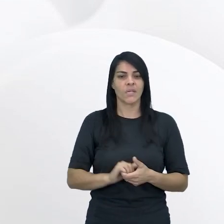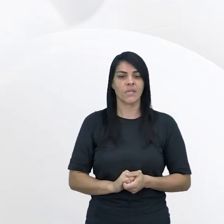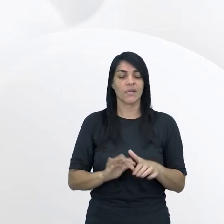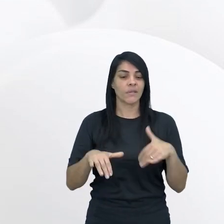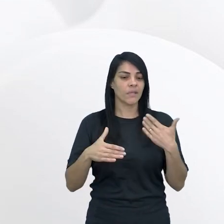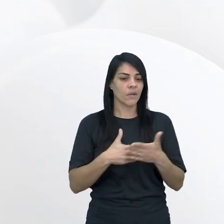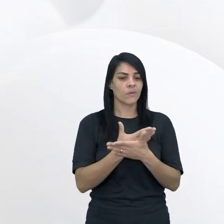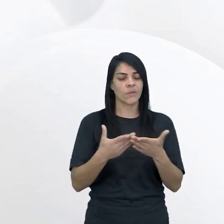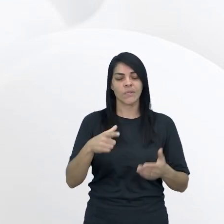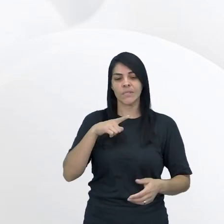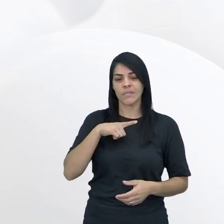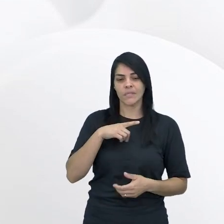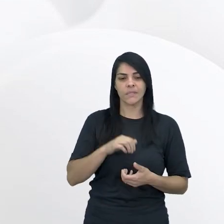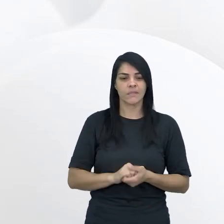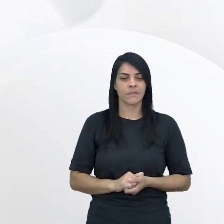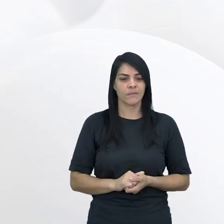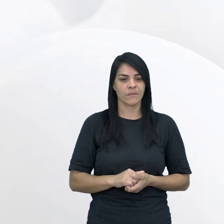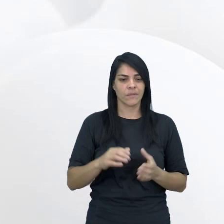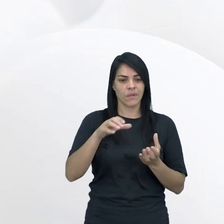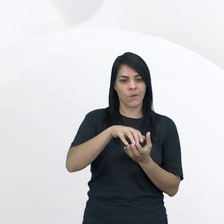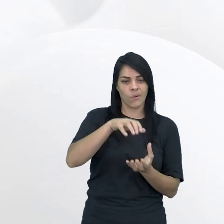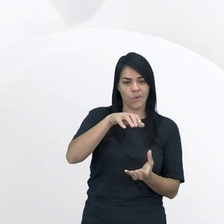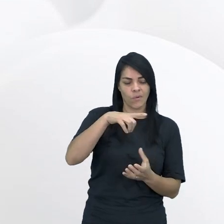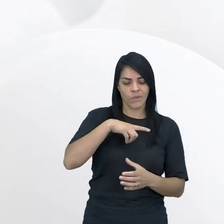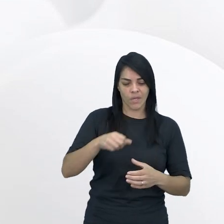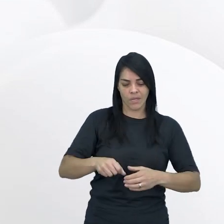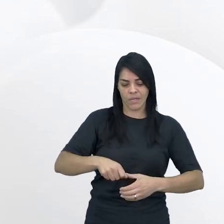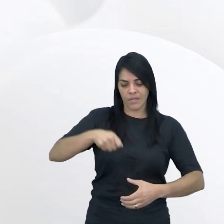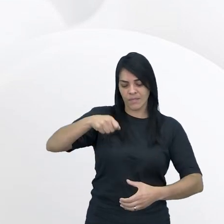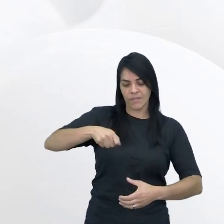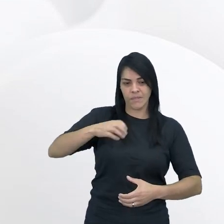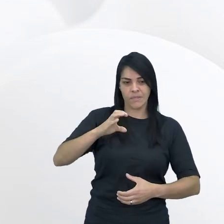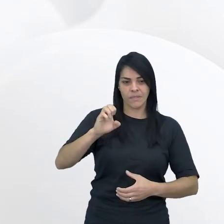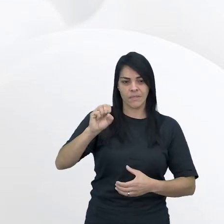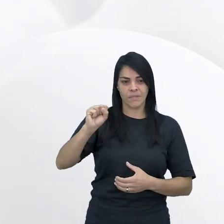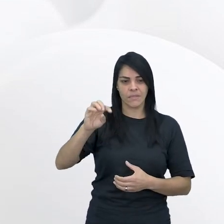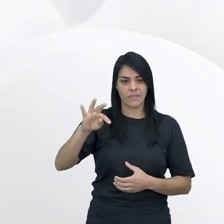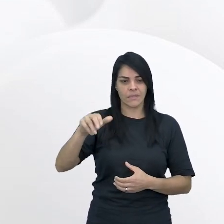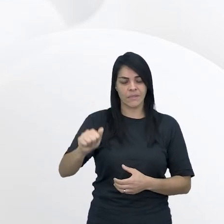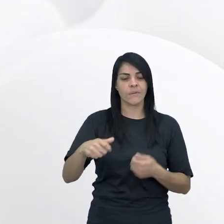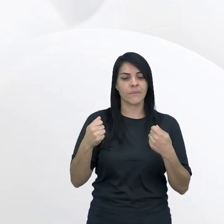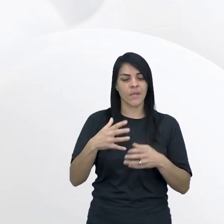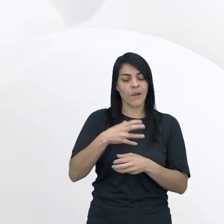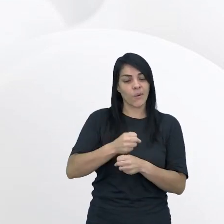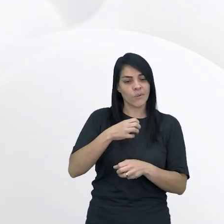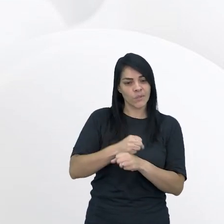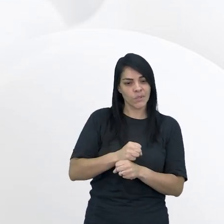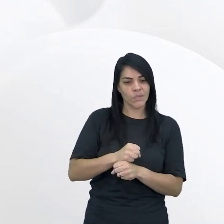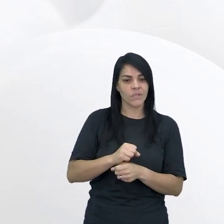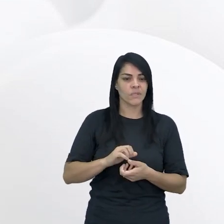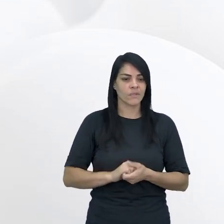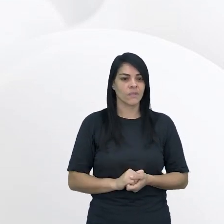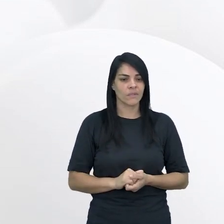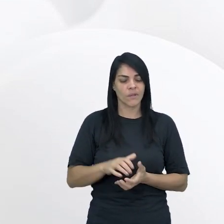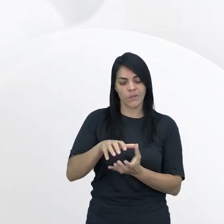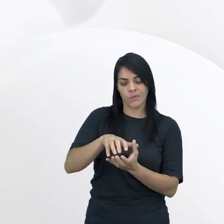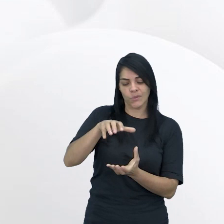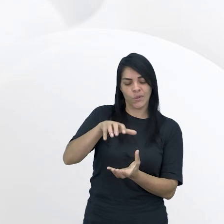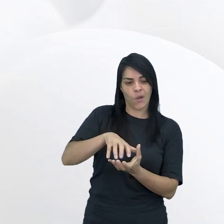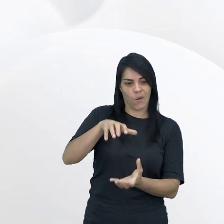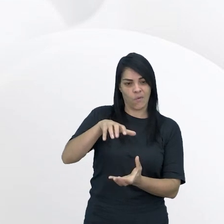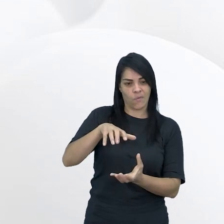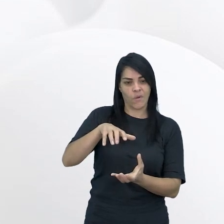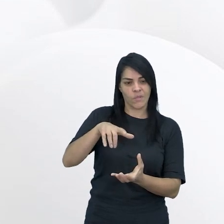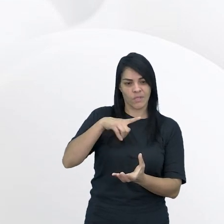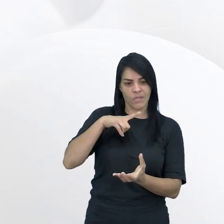Então, a gente tem lá os eggs, tem as cestas, e a gente vai precisar fazer as continhas que estão nos eggs,